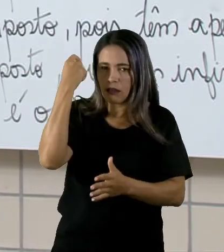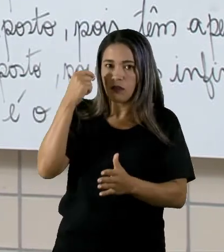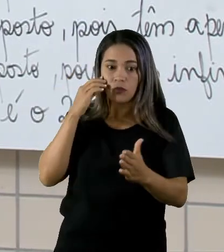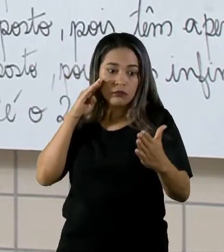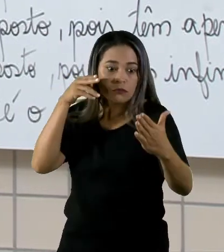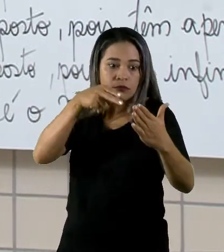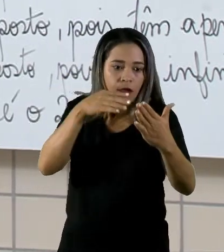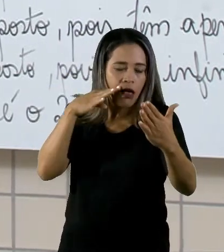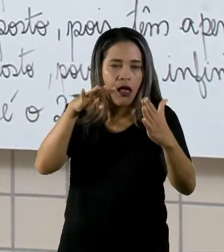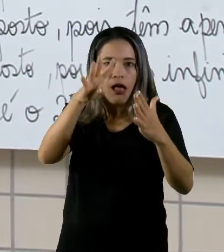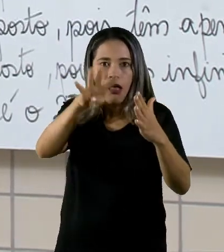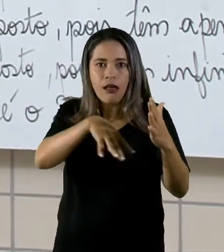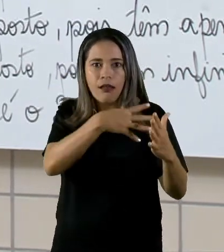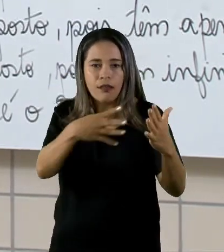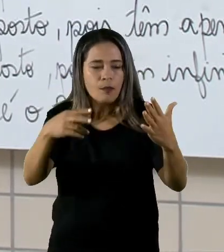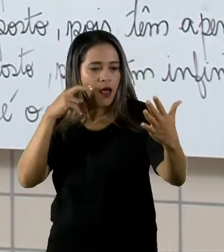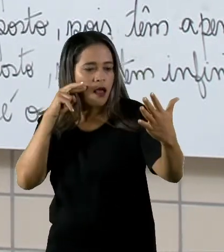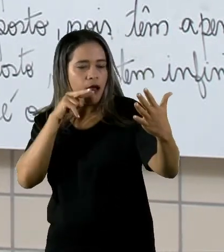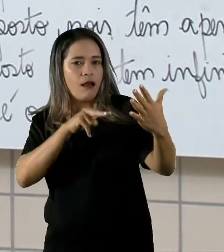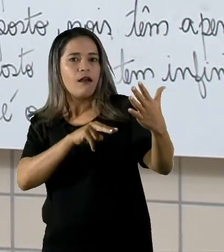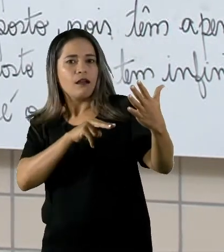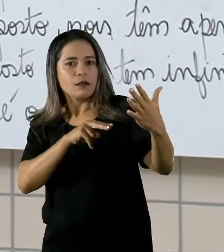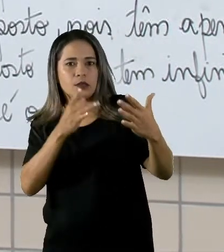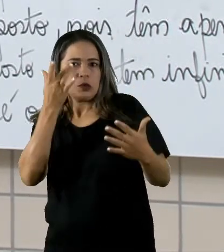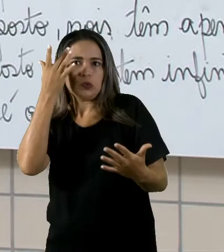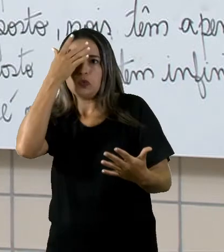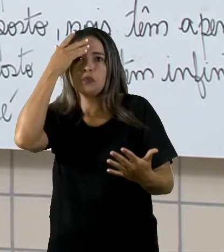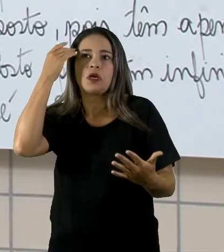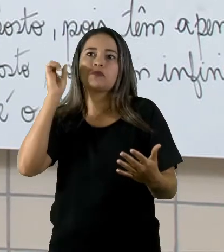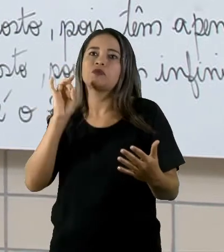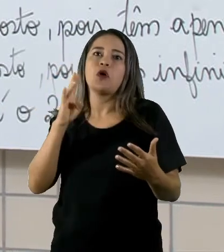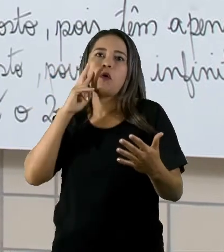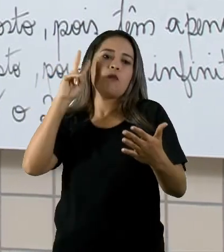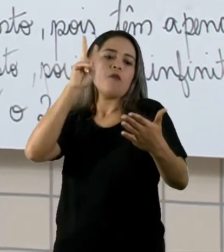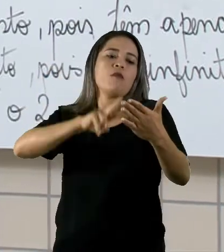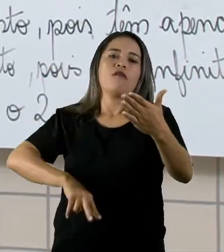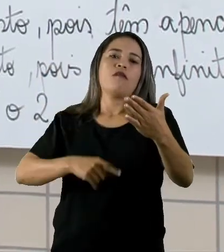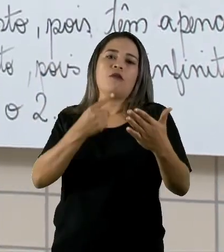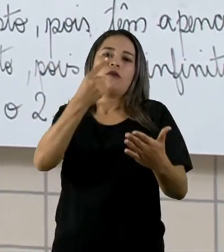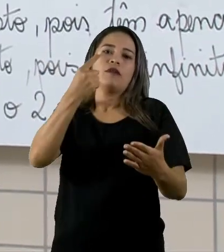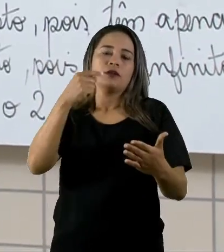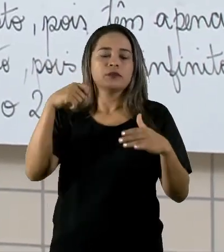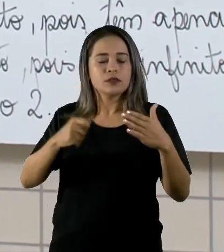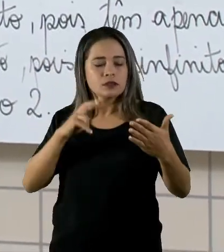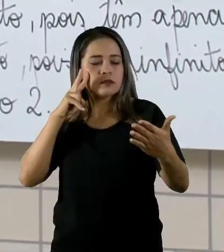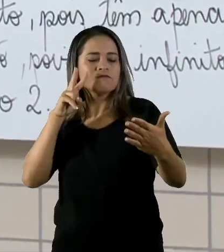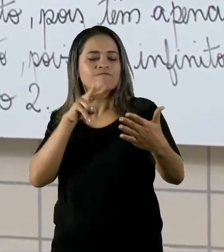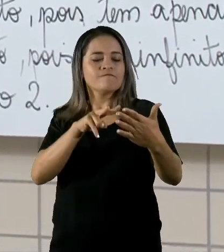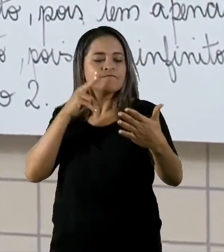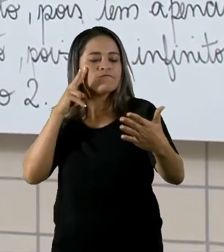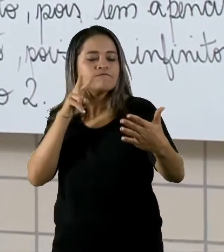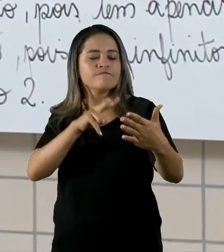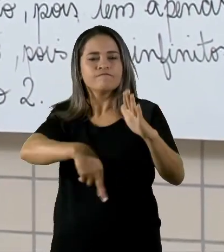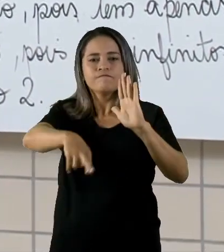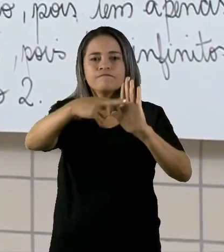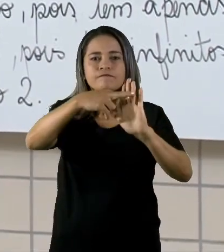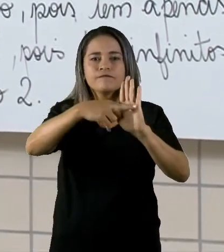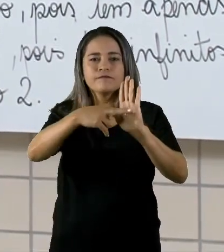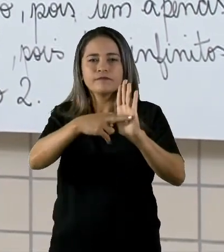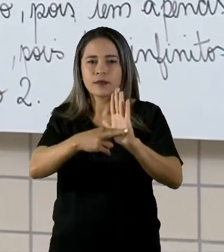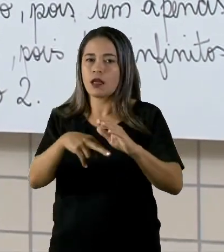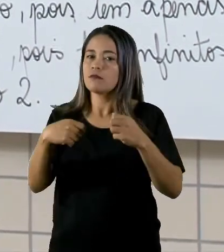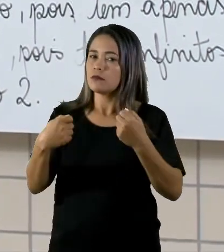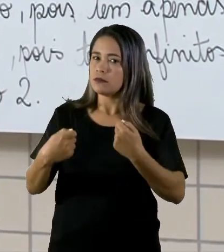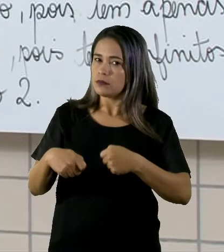essa tabela, porque a gente não sabe só de ler uma vez, você precisa estar olhando aqueles critérios. É